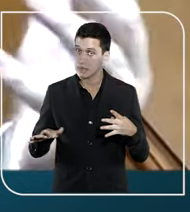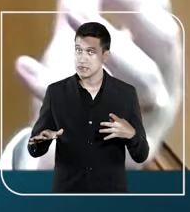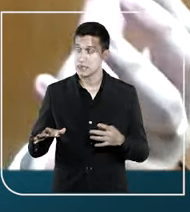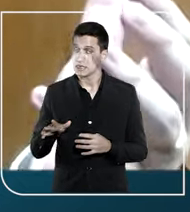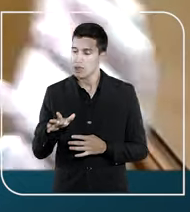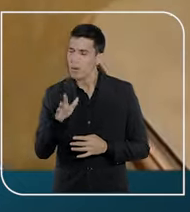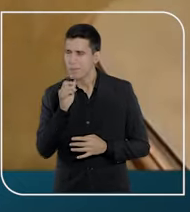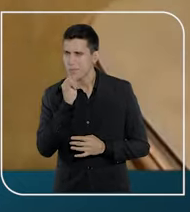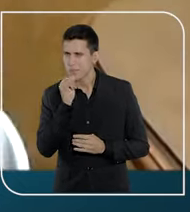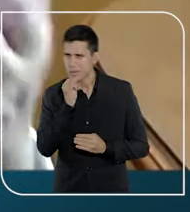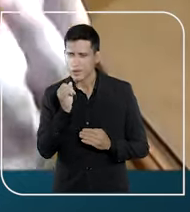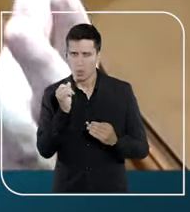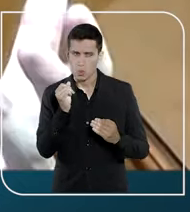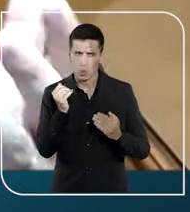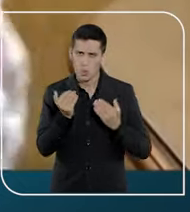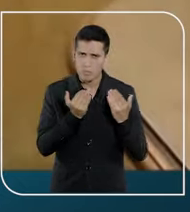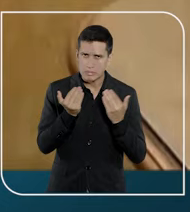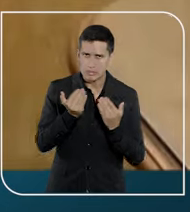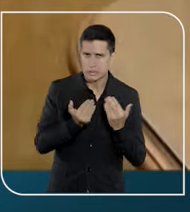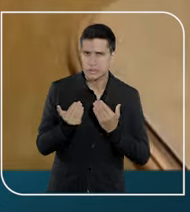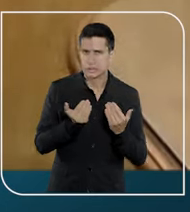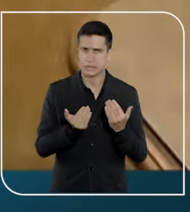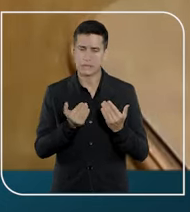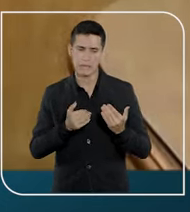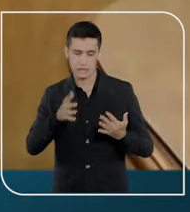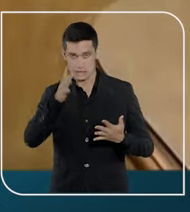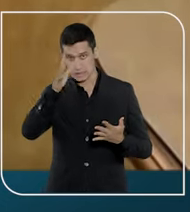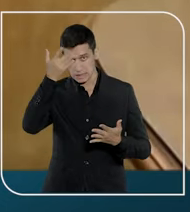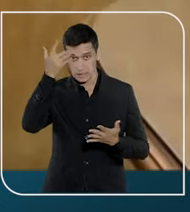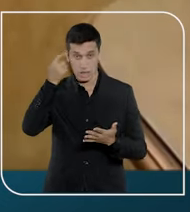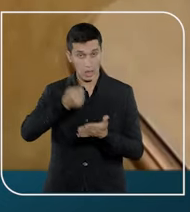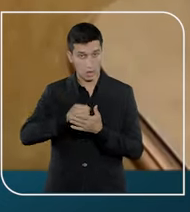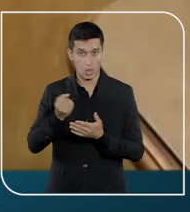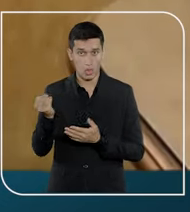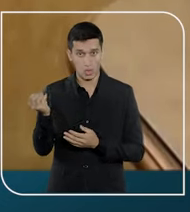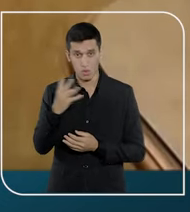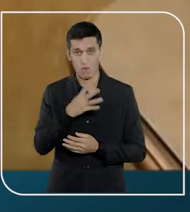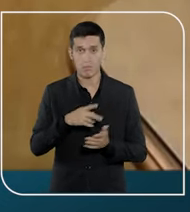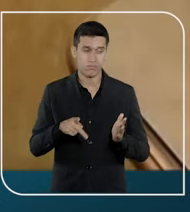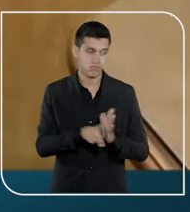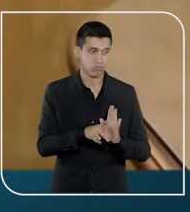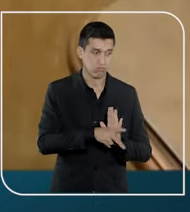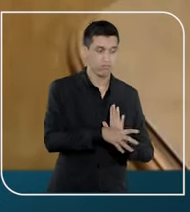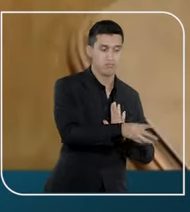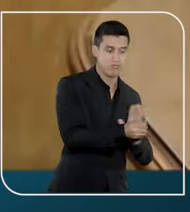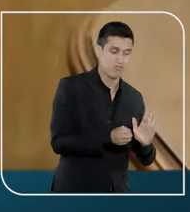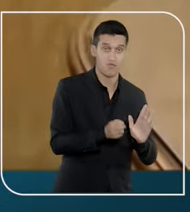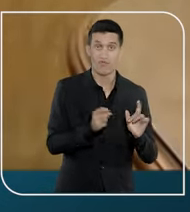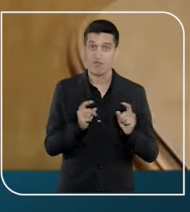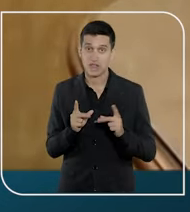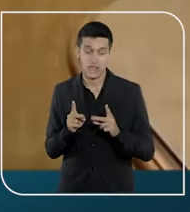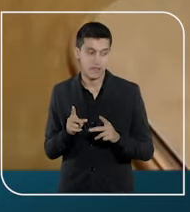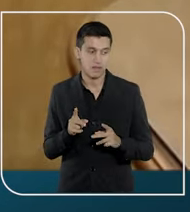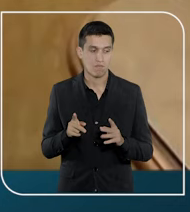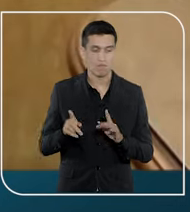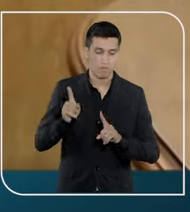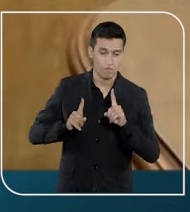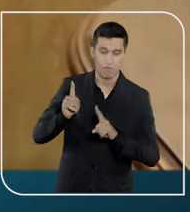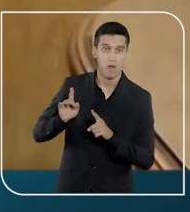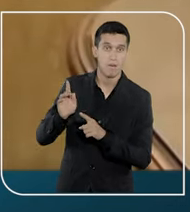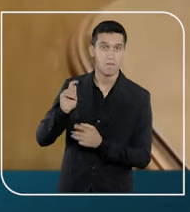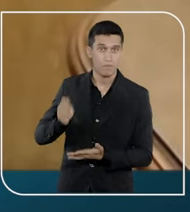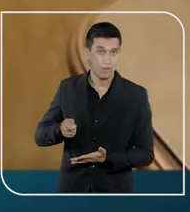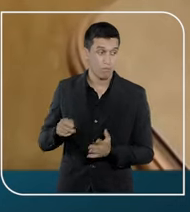essas decisões mais recentes com relação à impenhorabilidade do salário, eu acho que dá para fazer a ressalva